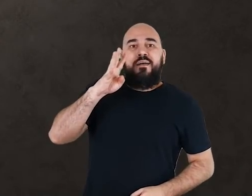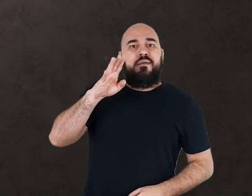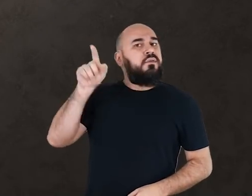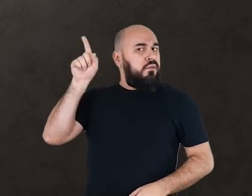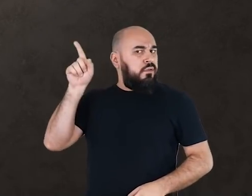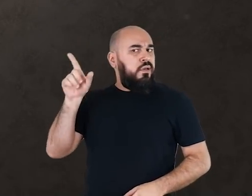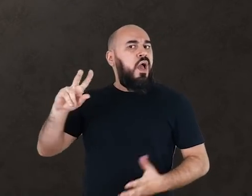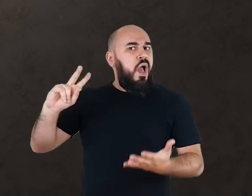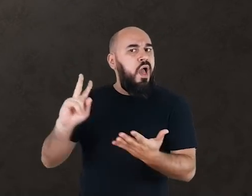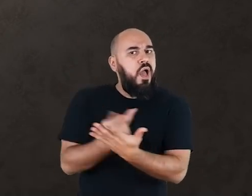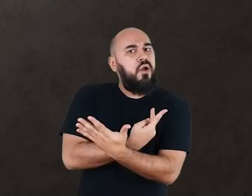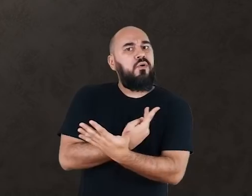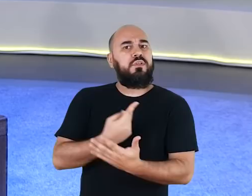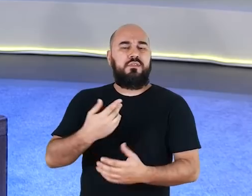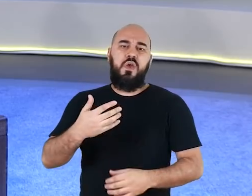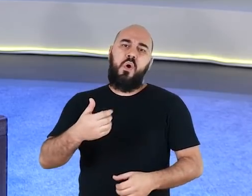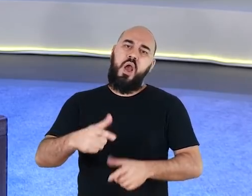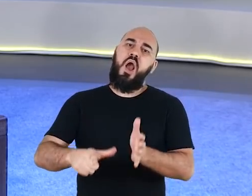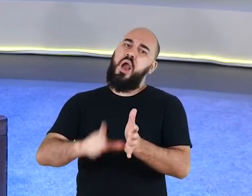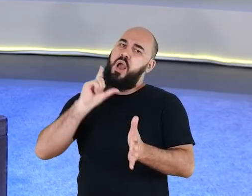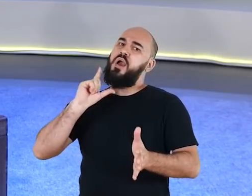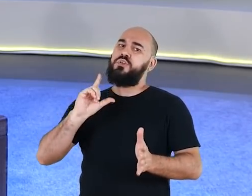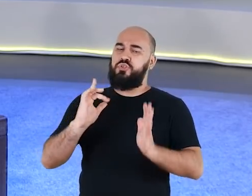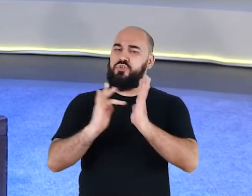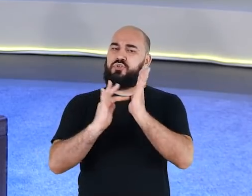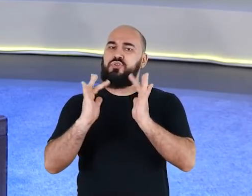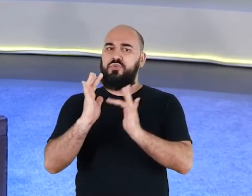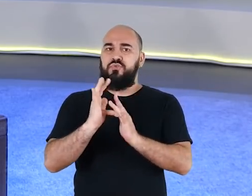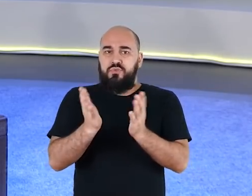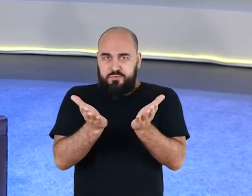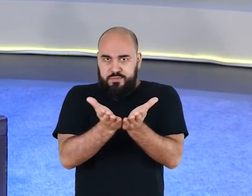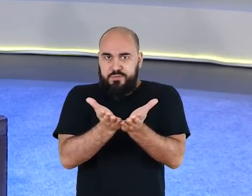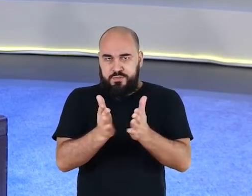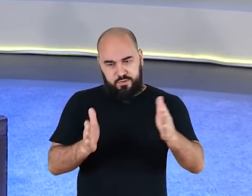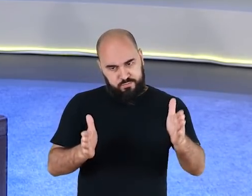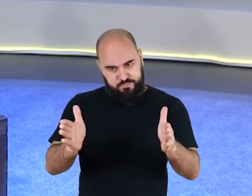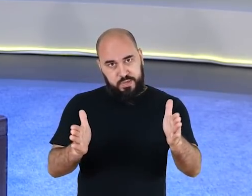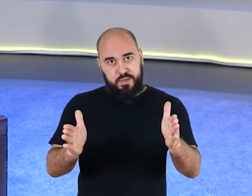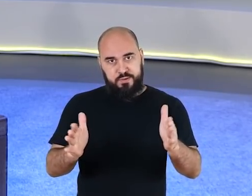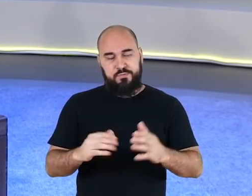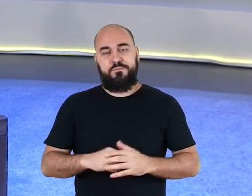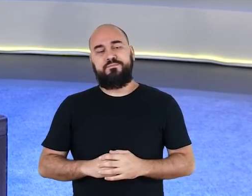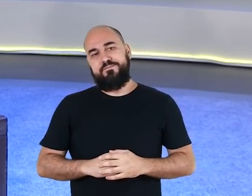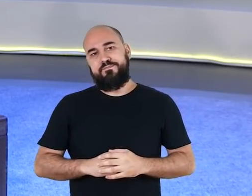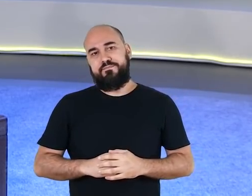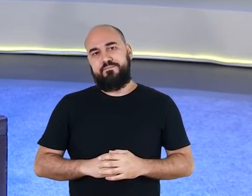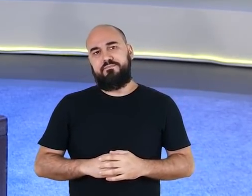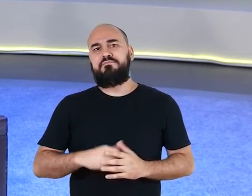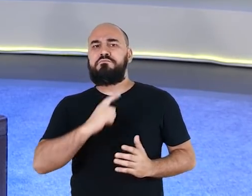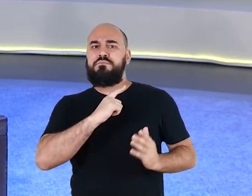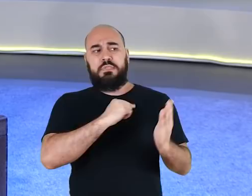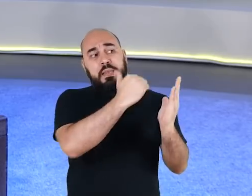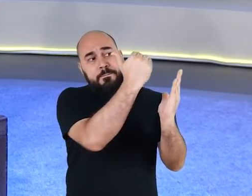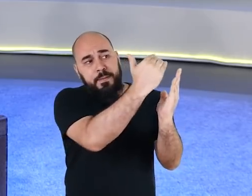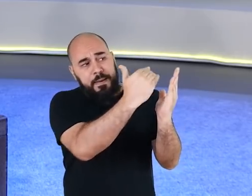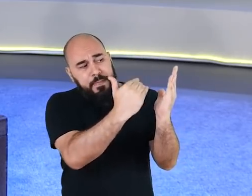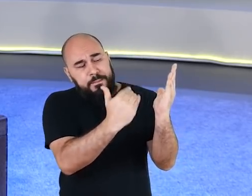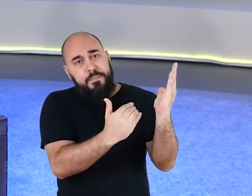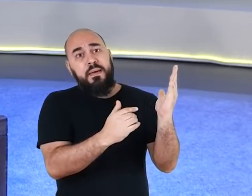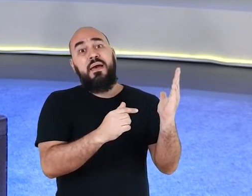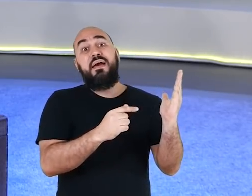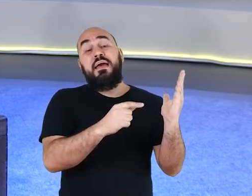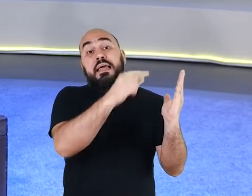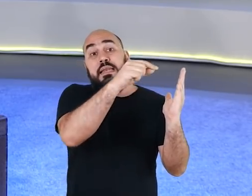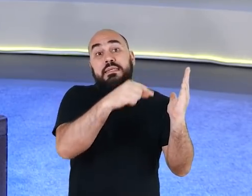ocorreu antes da era cristã. Outros estudiosos, no entanto, já atribuem a listagem original a outro